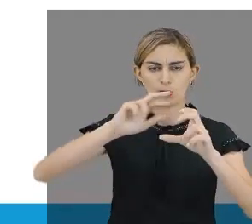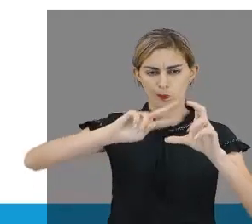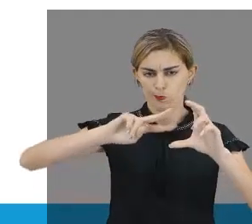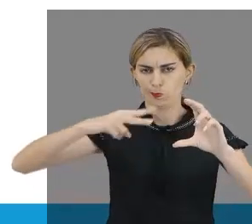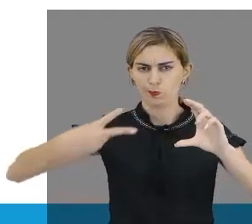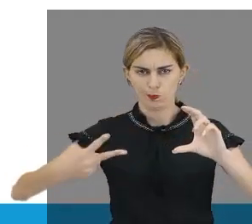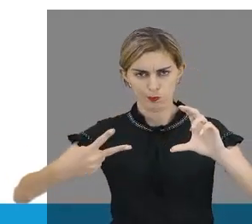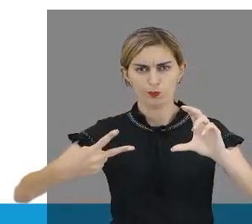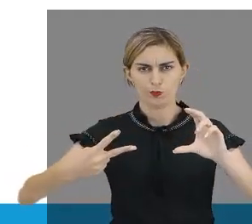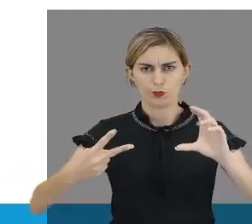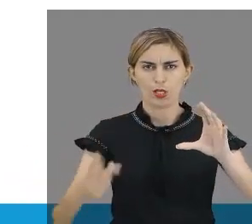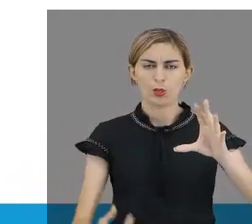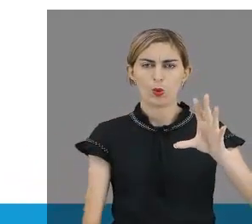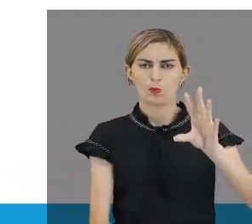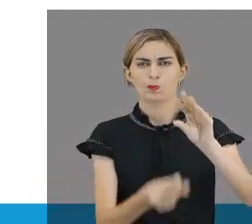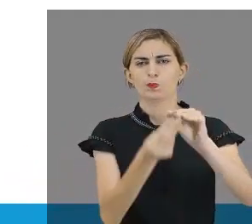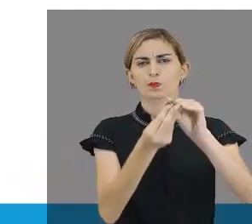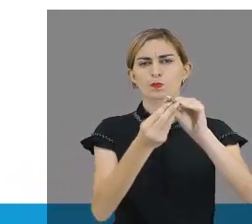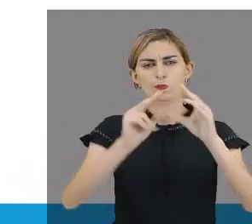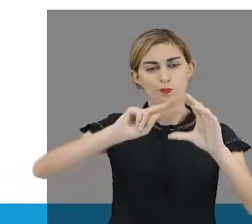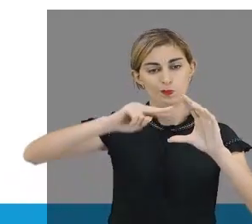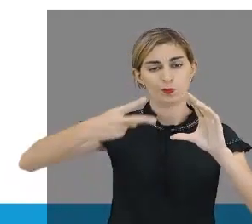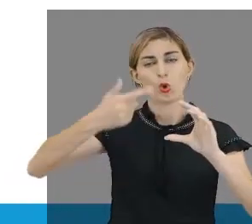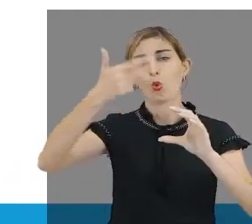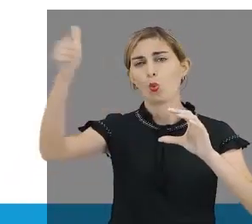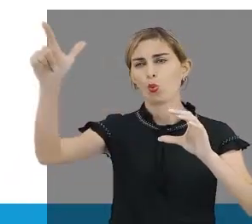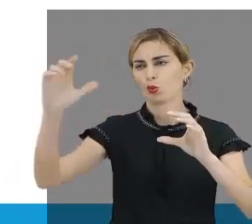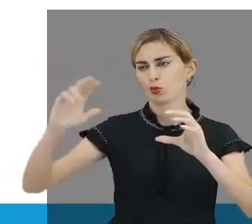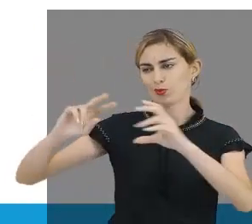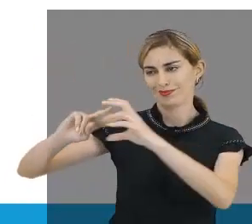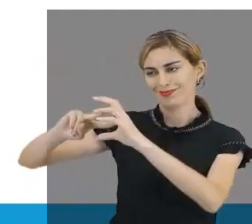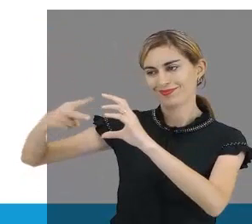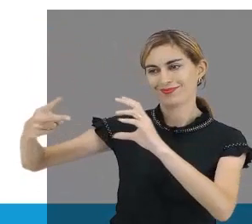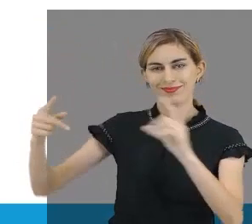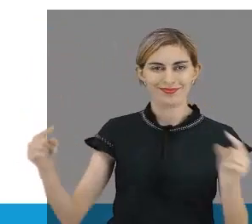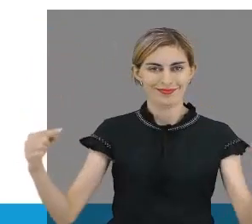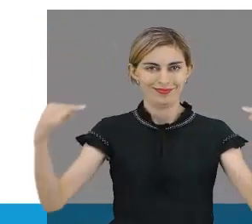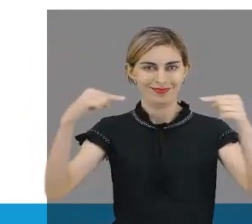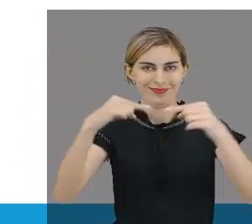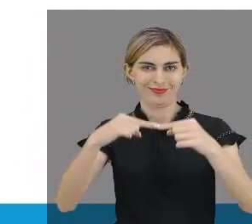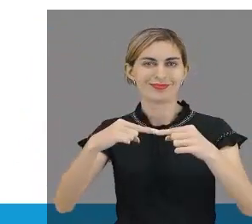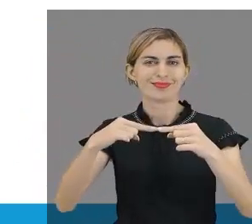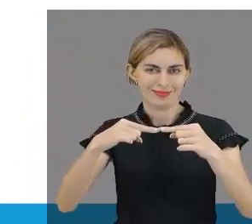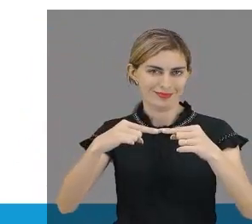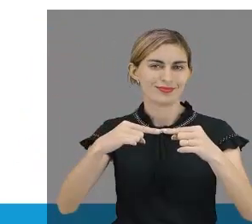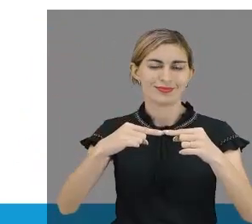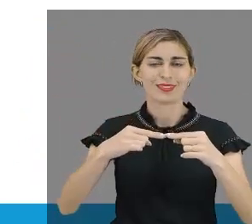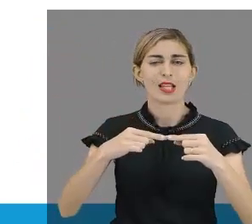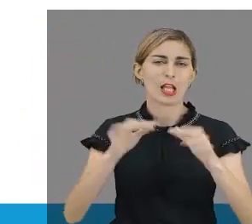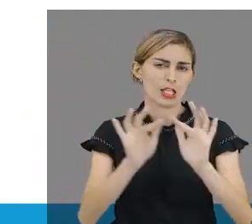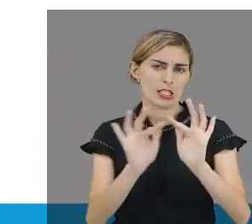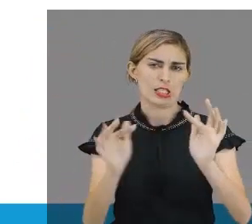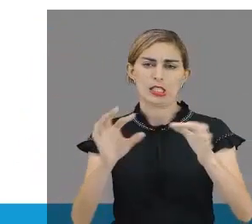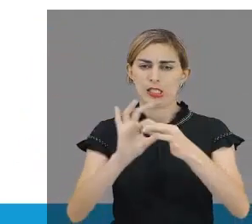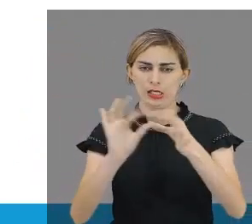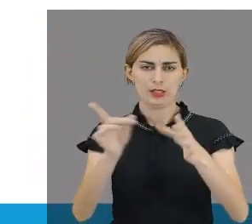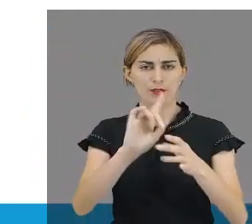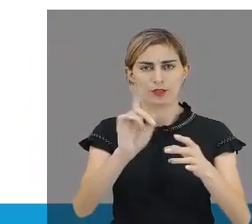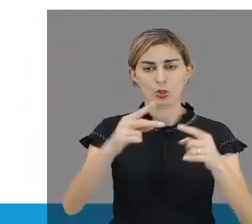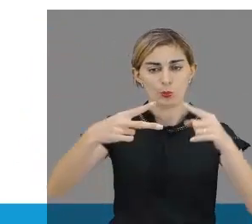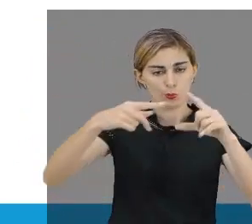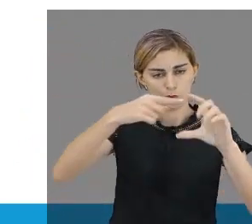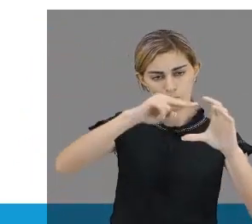translocação, o cromossomo adicional está sobreposto a um cromossomo de outro par, portanto, não se trata de uma trissomia livre. O que é que